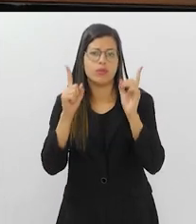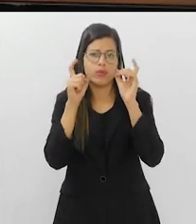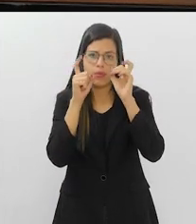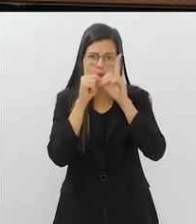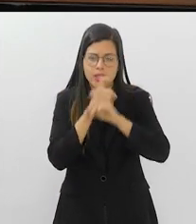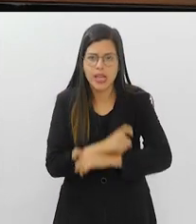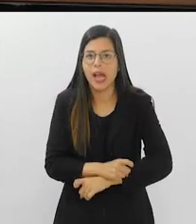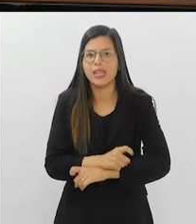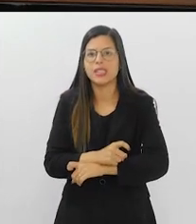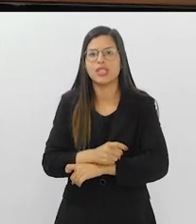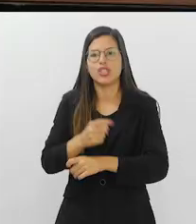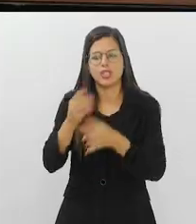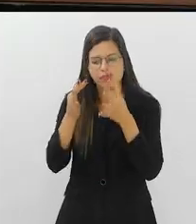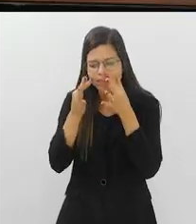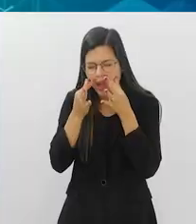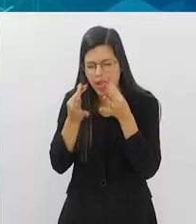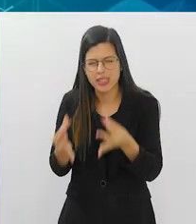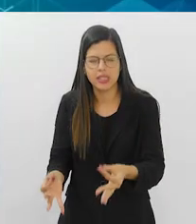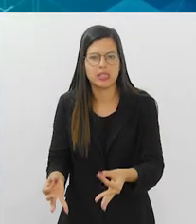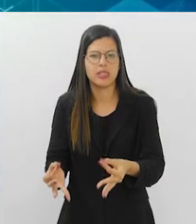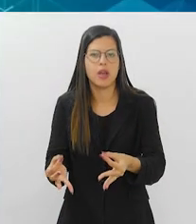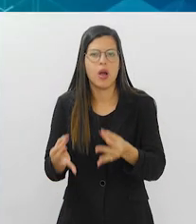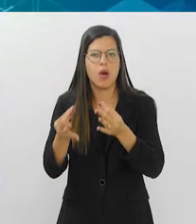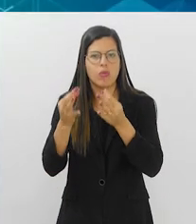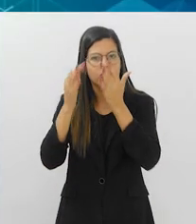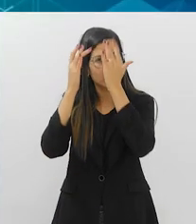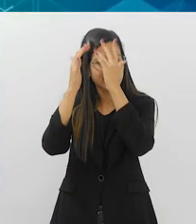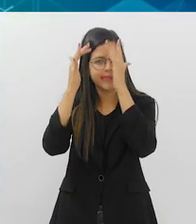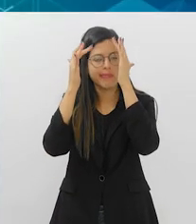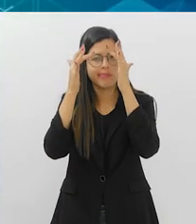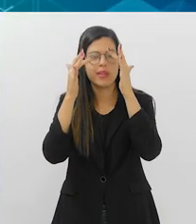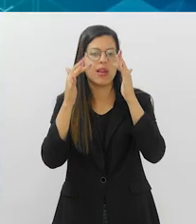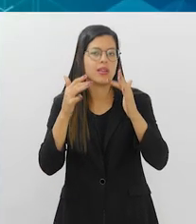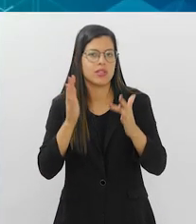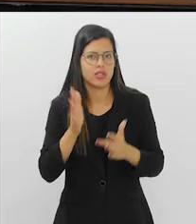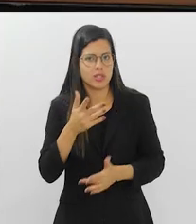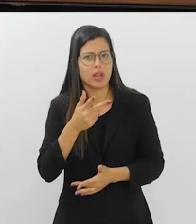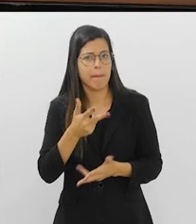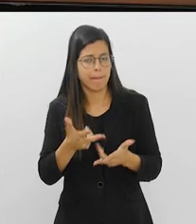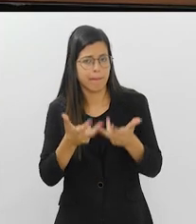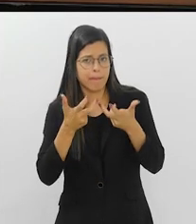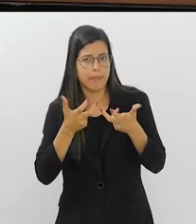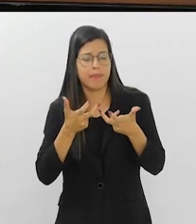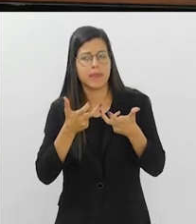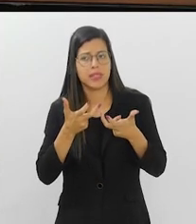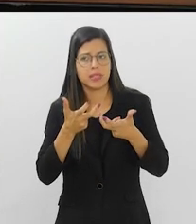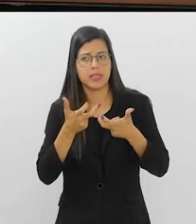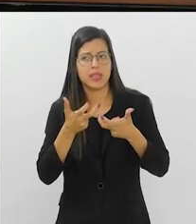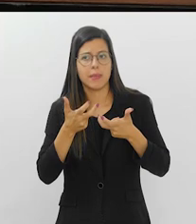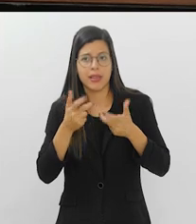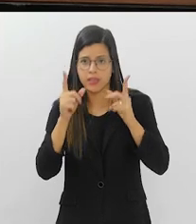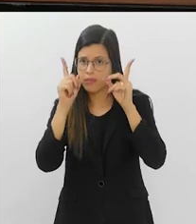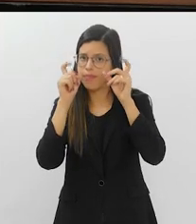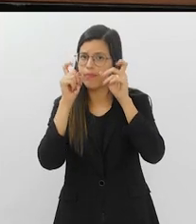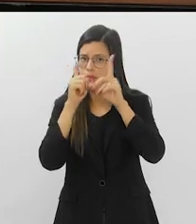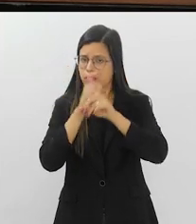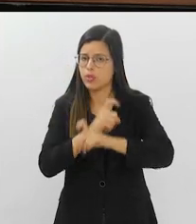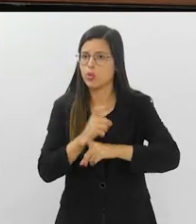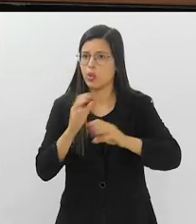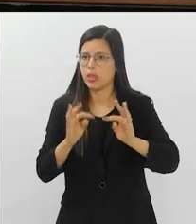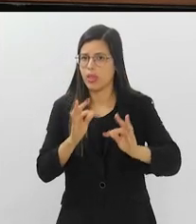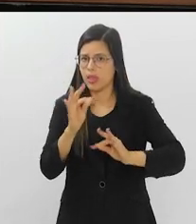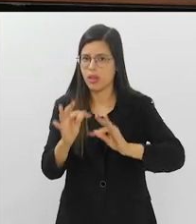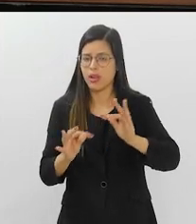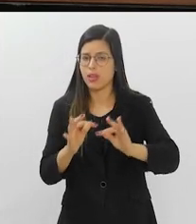produz dificuldades de concentração, de cognição, e isso a gente já reconhece que são medidas muito,